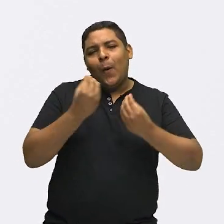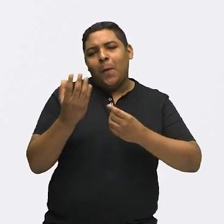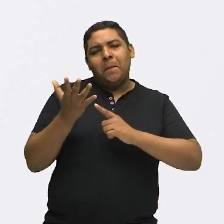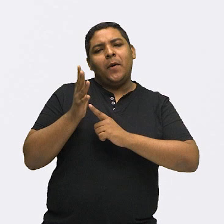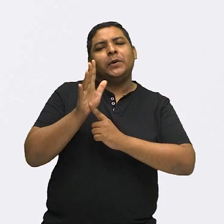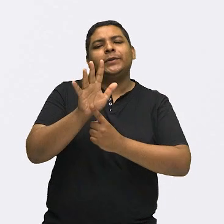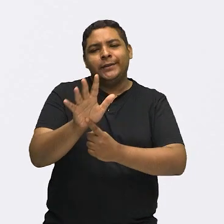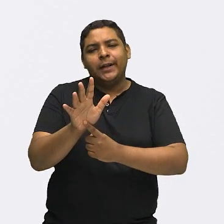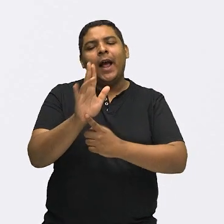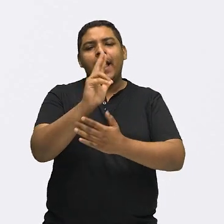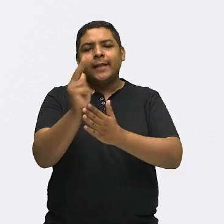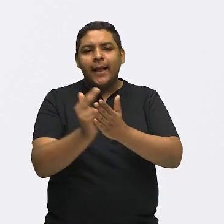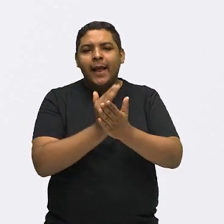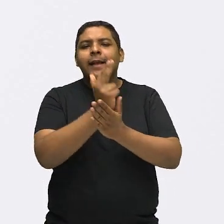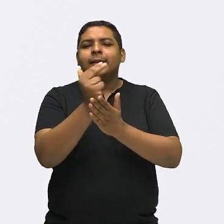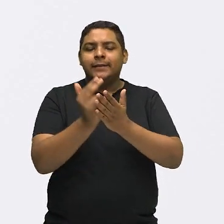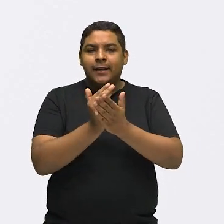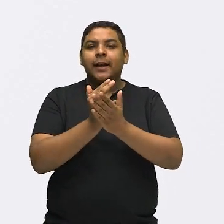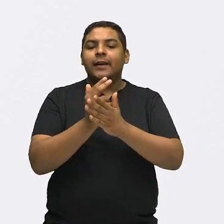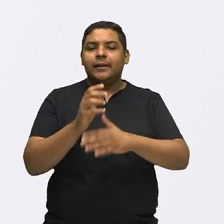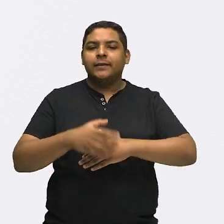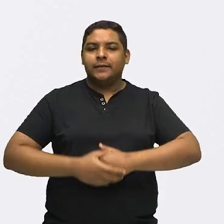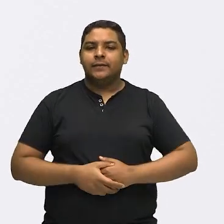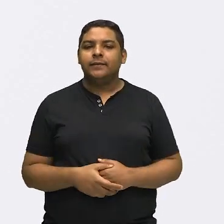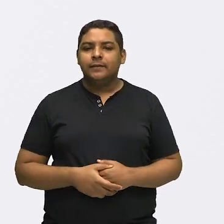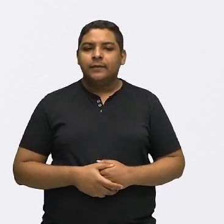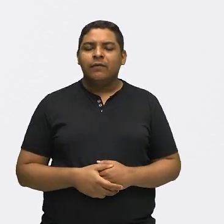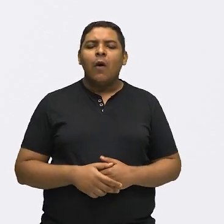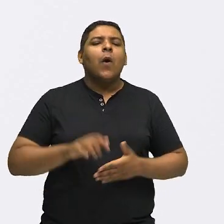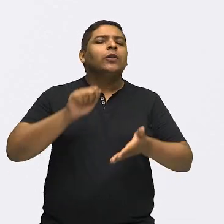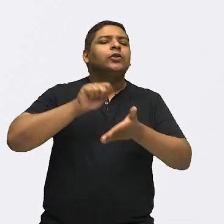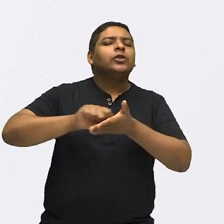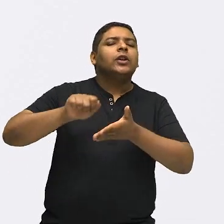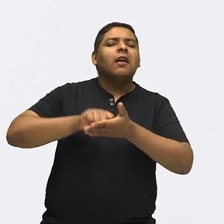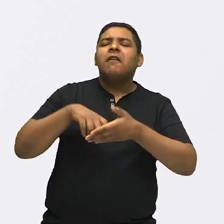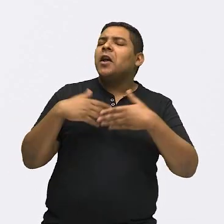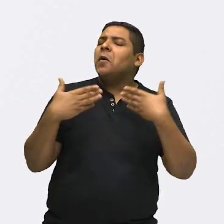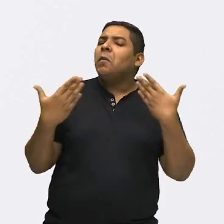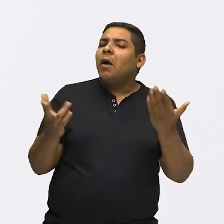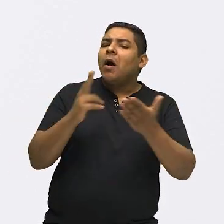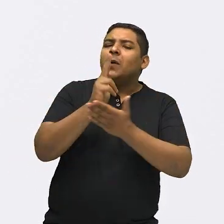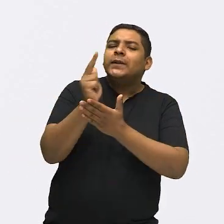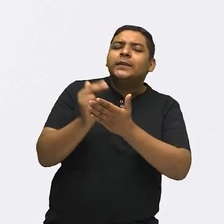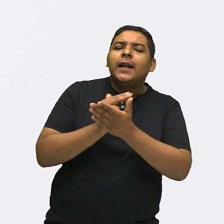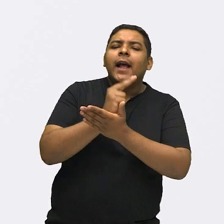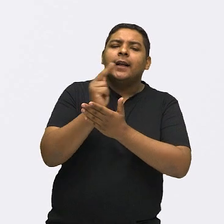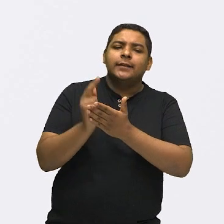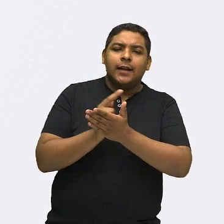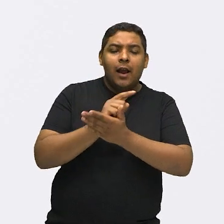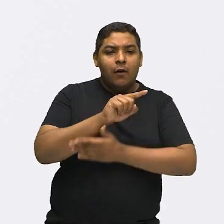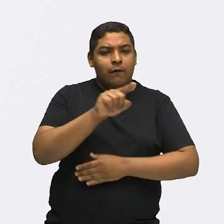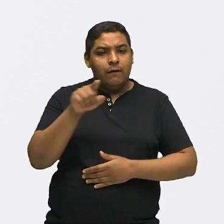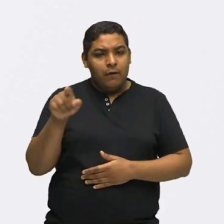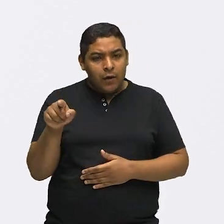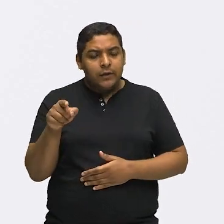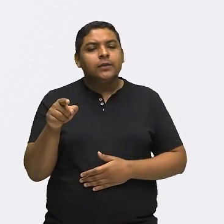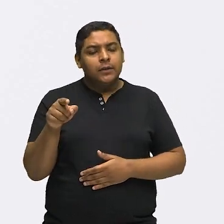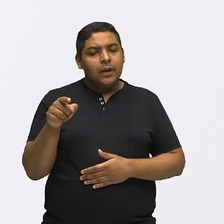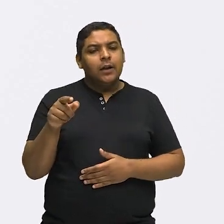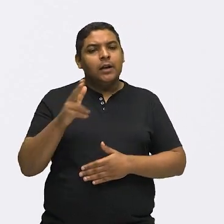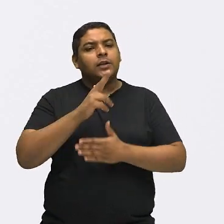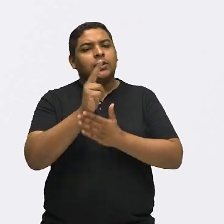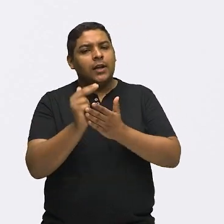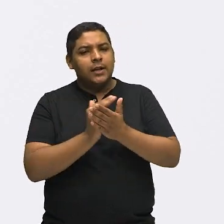desenho, vocês então vão escrever qual desenho que vocês vão desenhar lá no